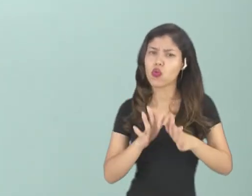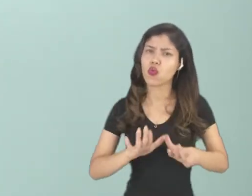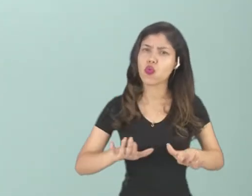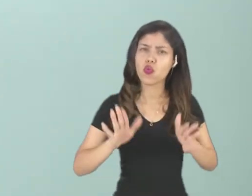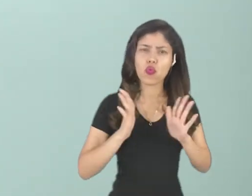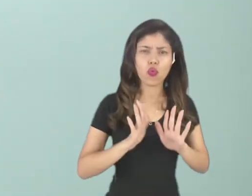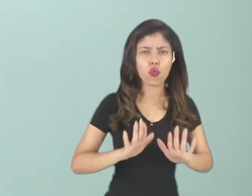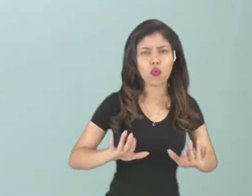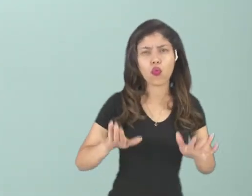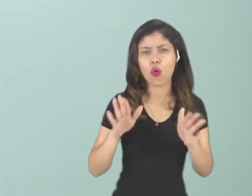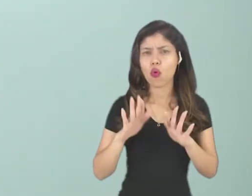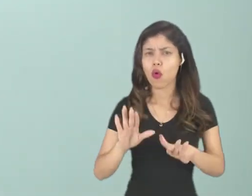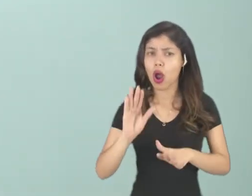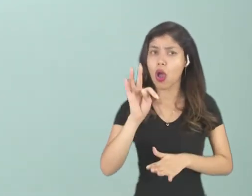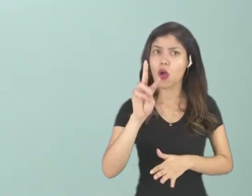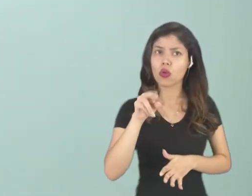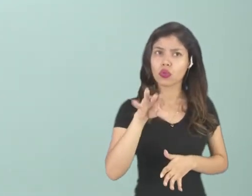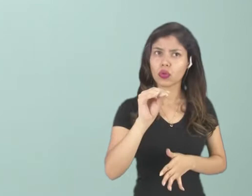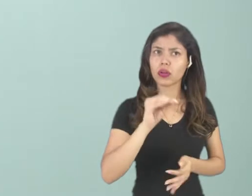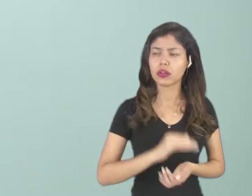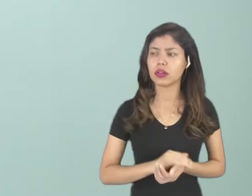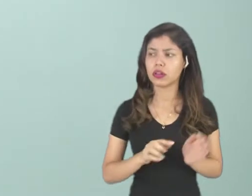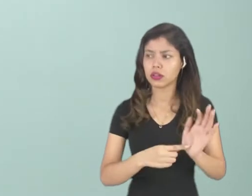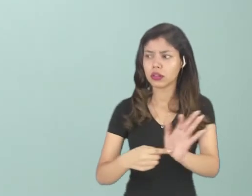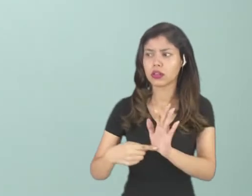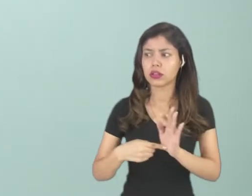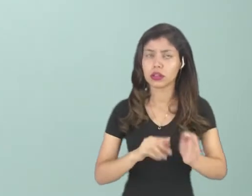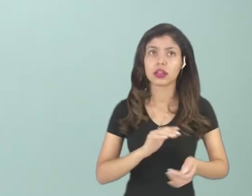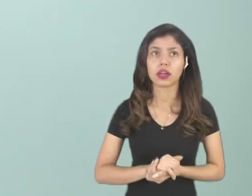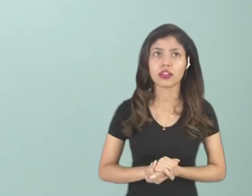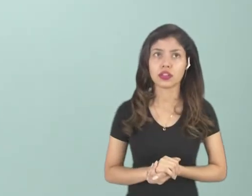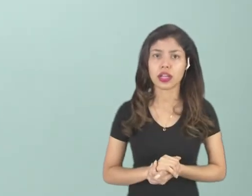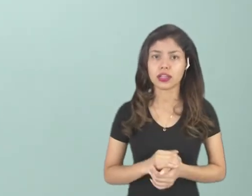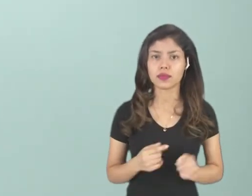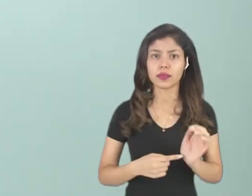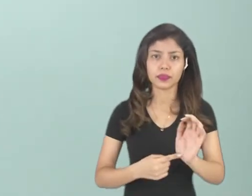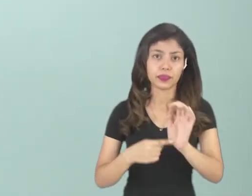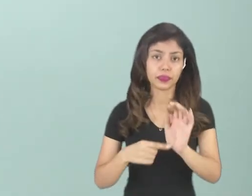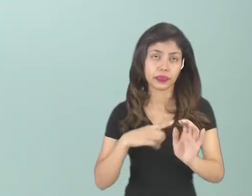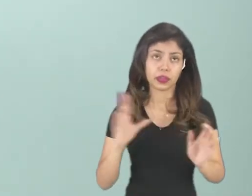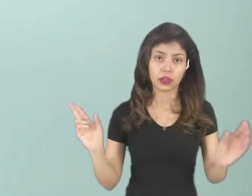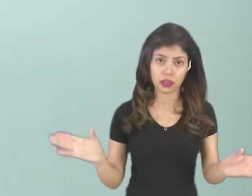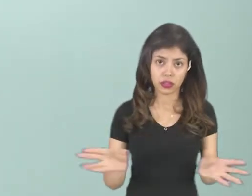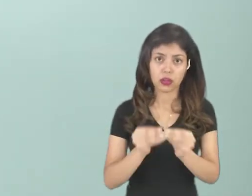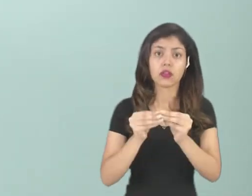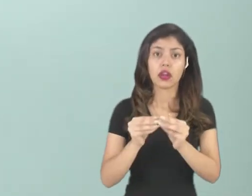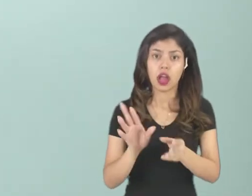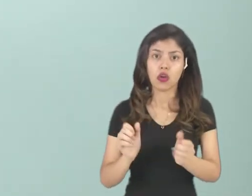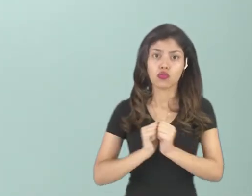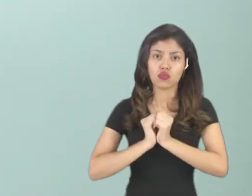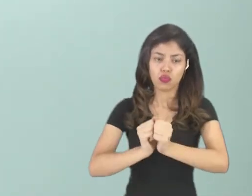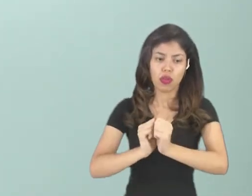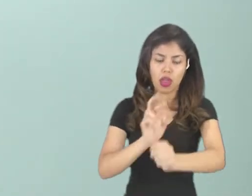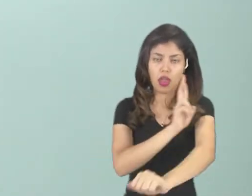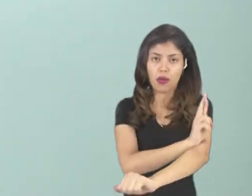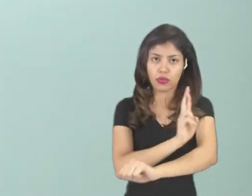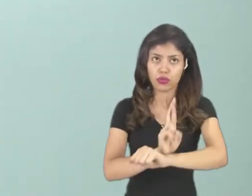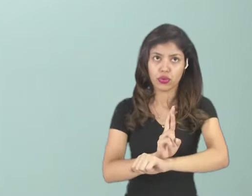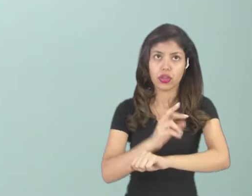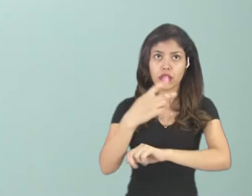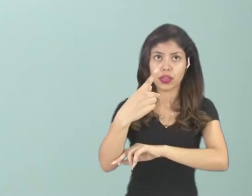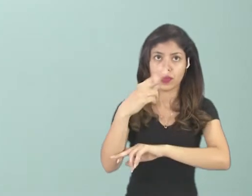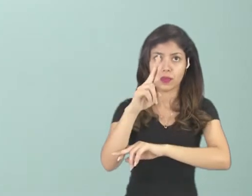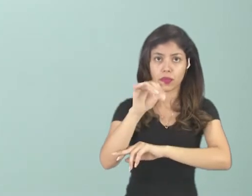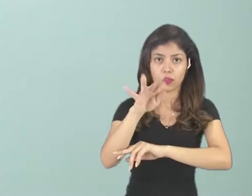suavidade para o tom, e as figuras de linguagem fazem isso, tá? Nós temos também ali a união do religioso e do profano. Lá